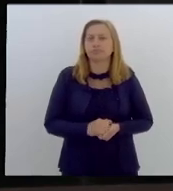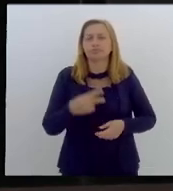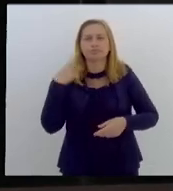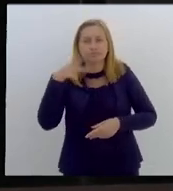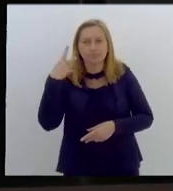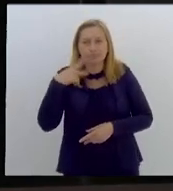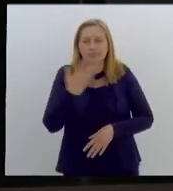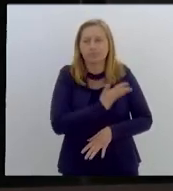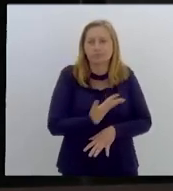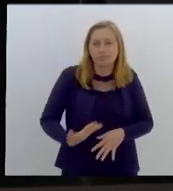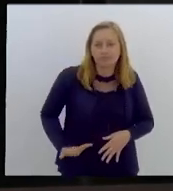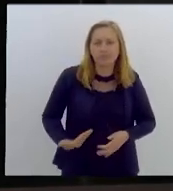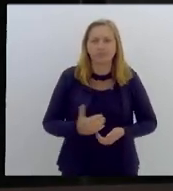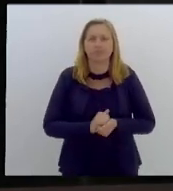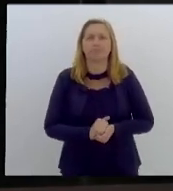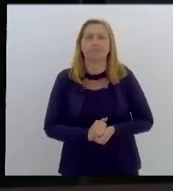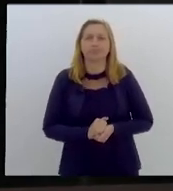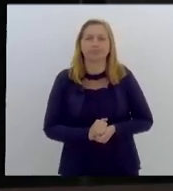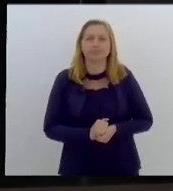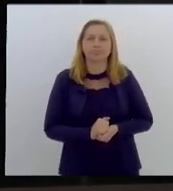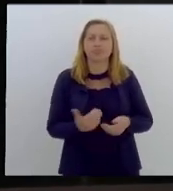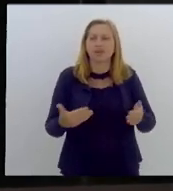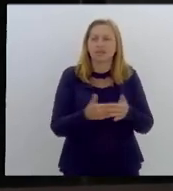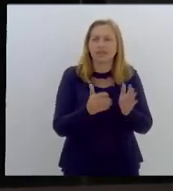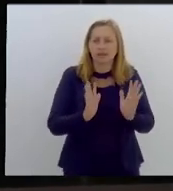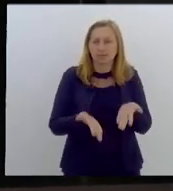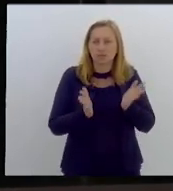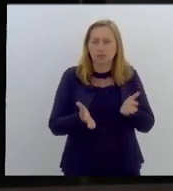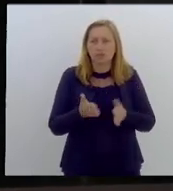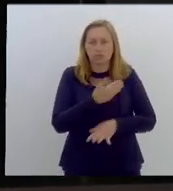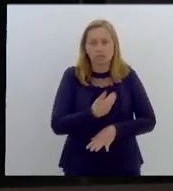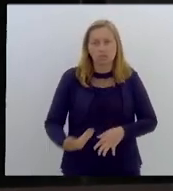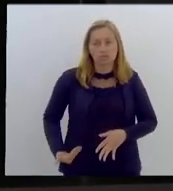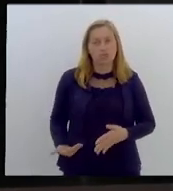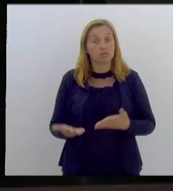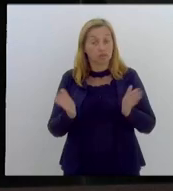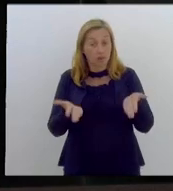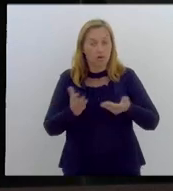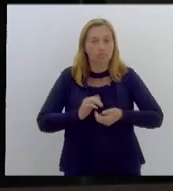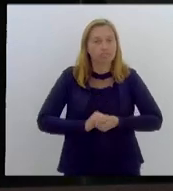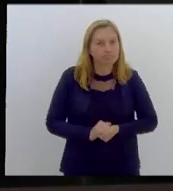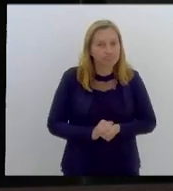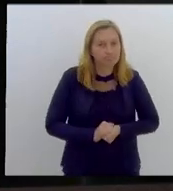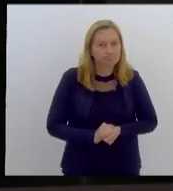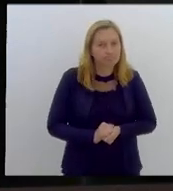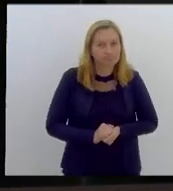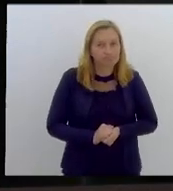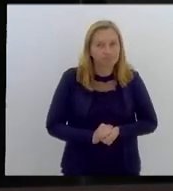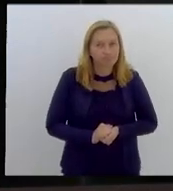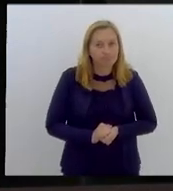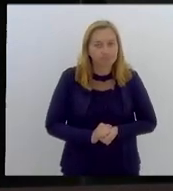políticas públicas que é exercida até agora por esse governo atual.